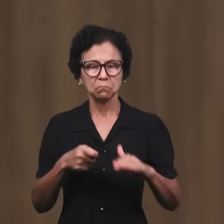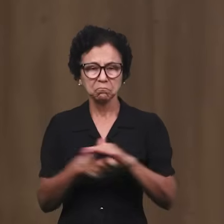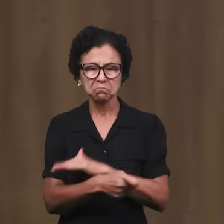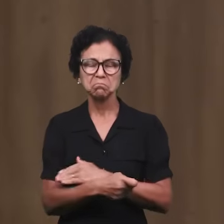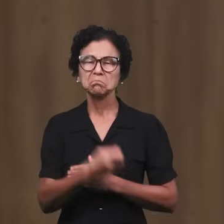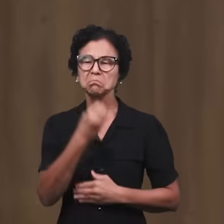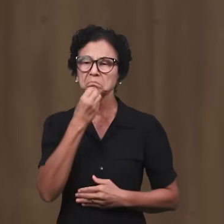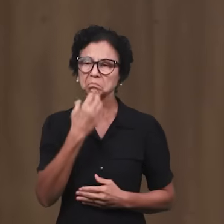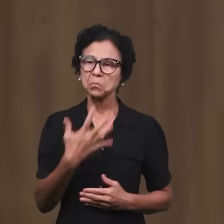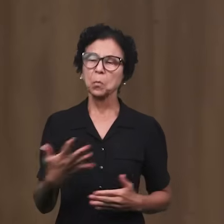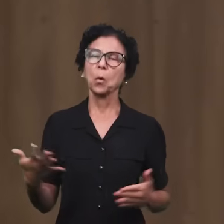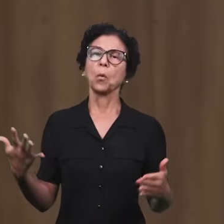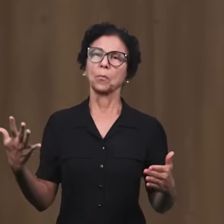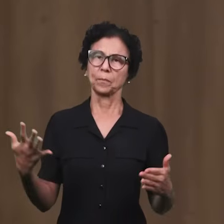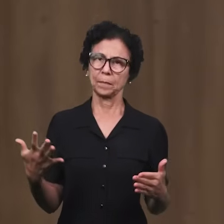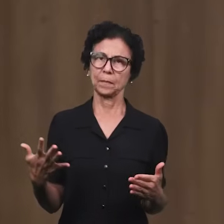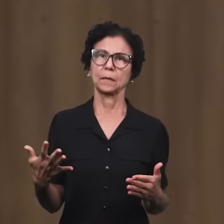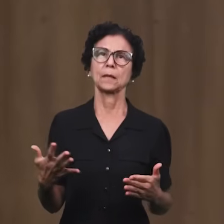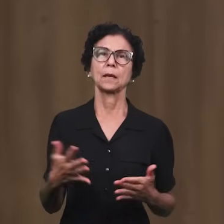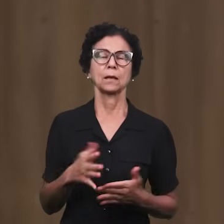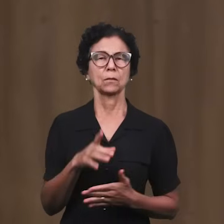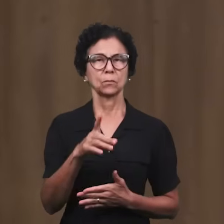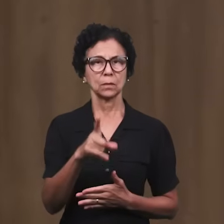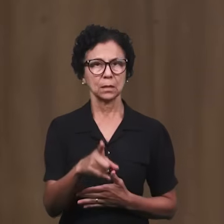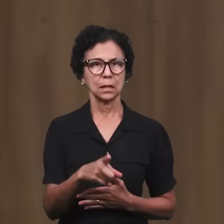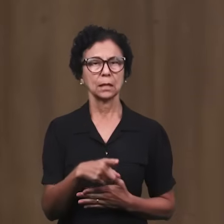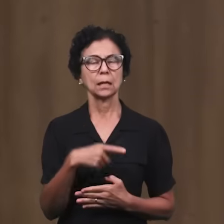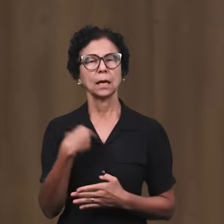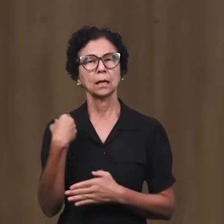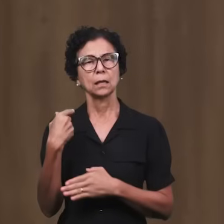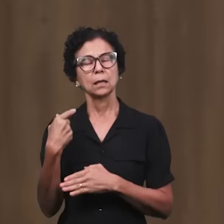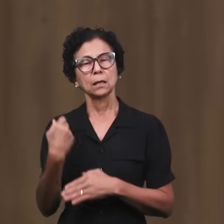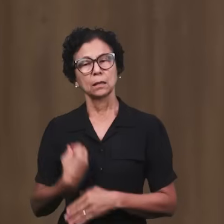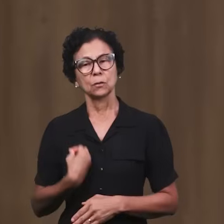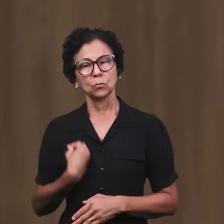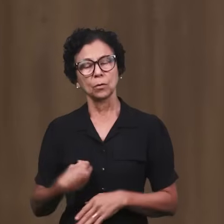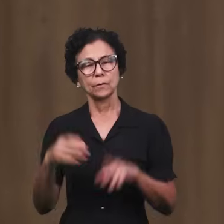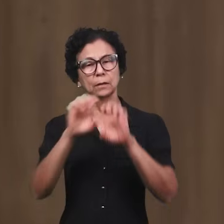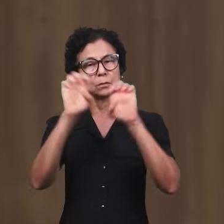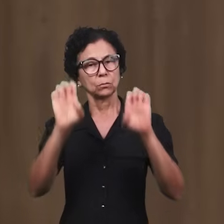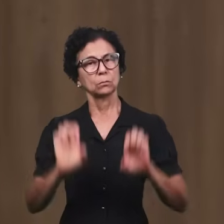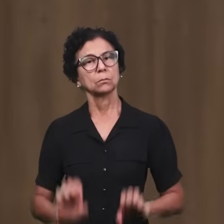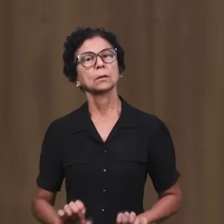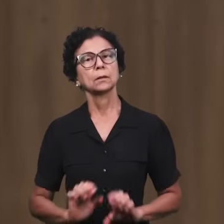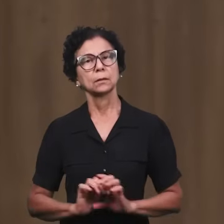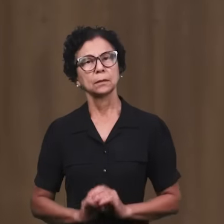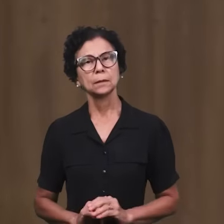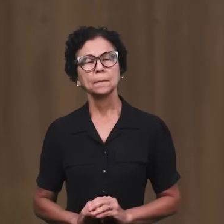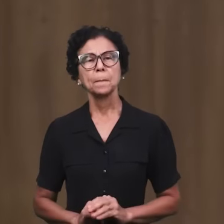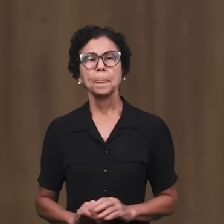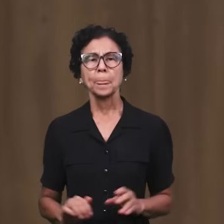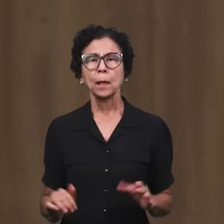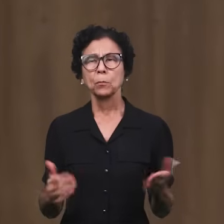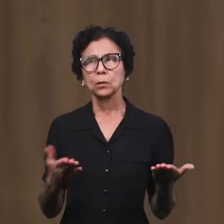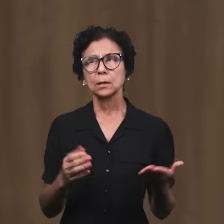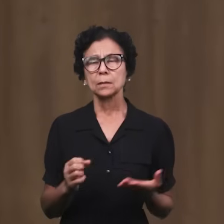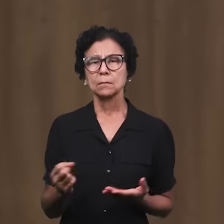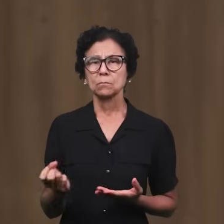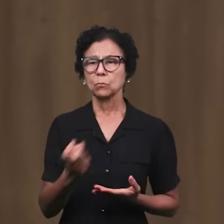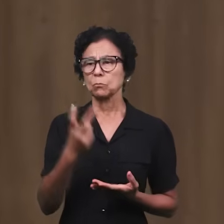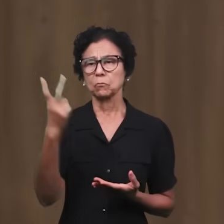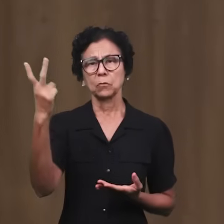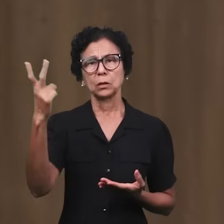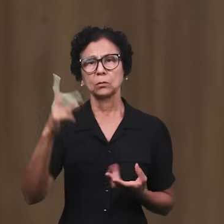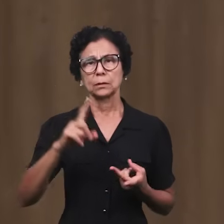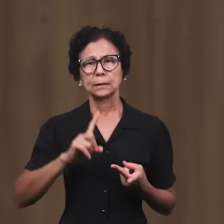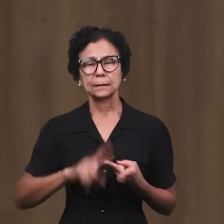investimento para aqueles que querem fazer um patrimônio, porque além de valorizar, você pode usá-lo para outros fins, né,